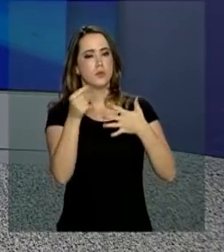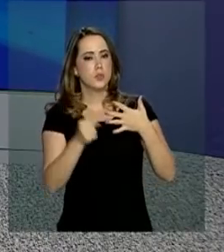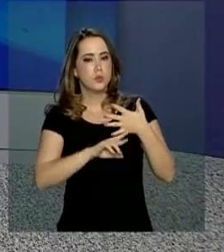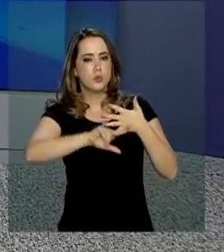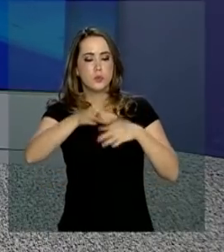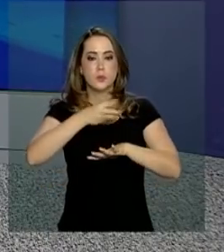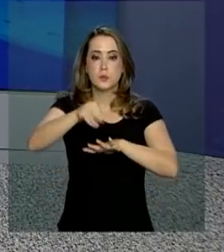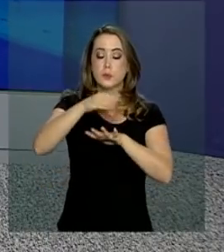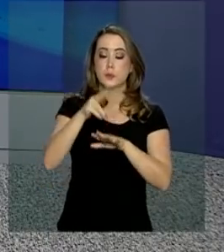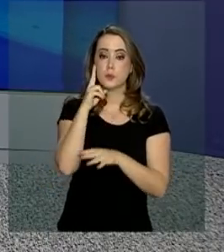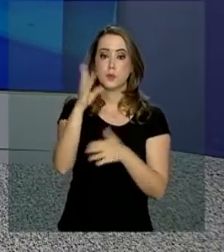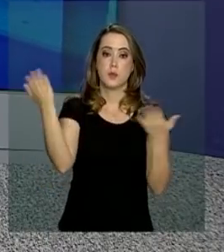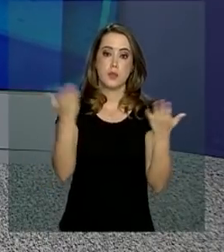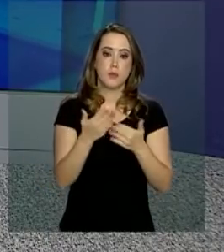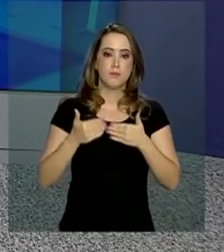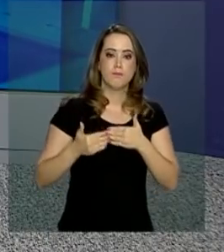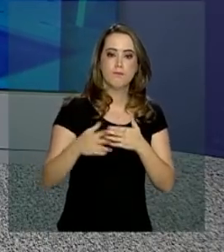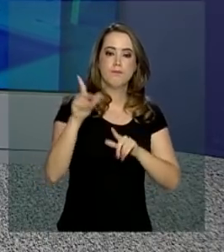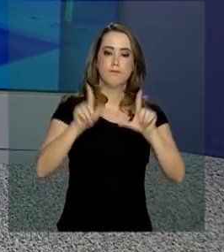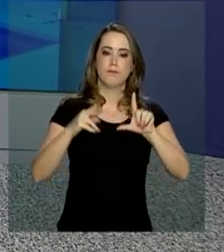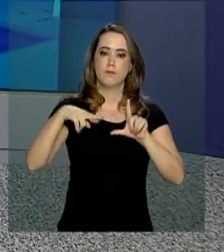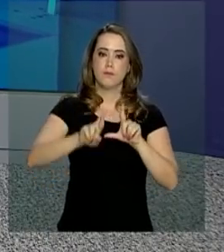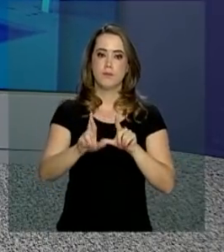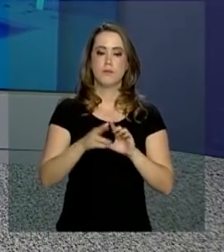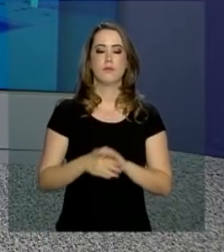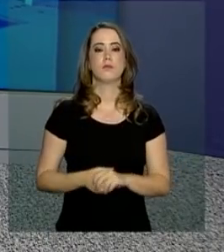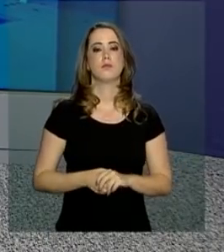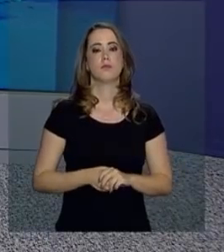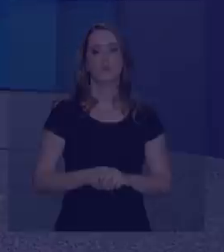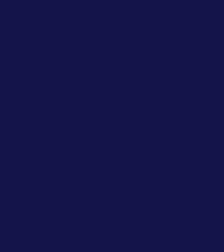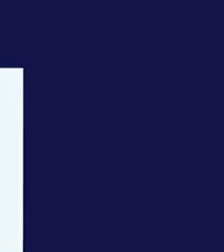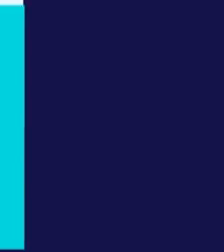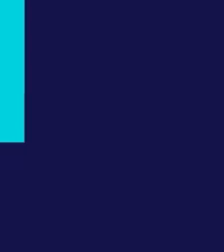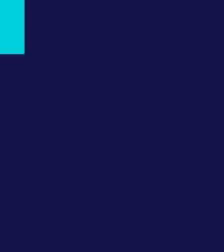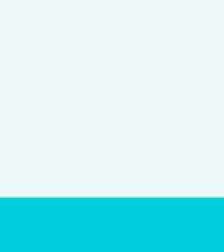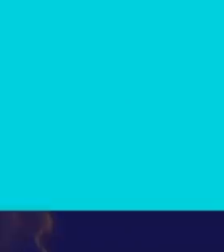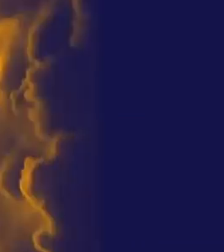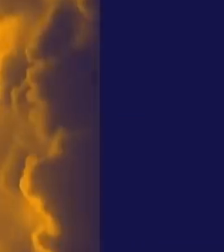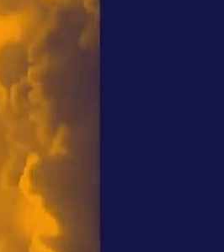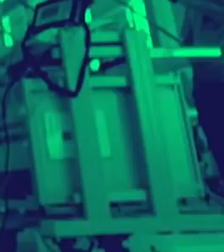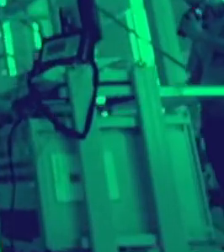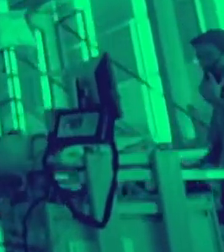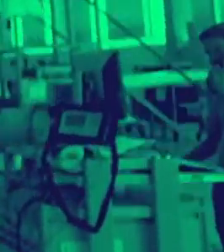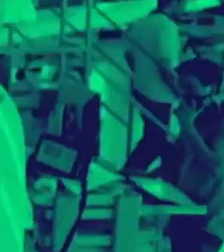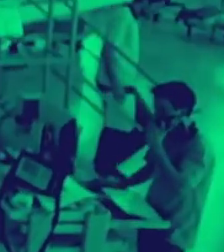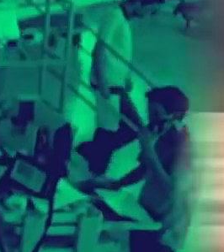outras notícias você confere agora aqui no Repórter NBR.